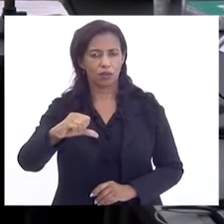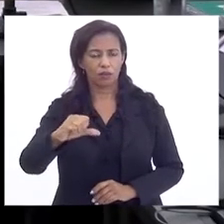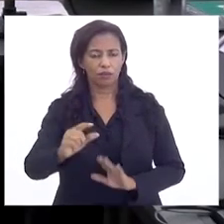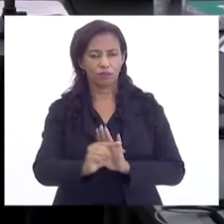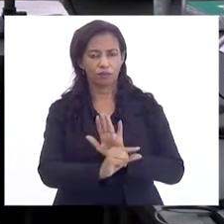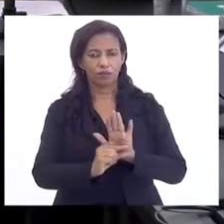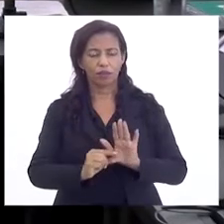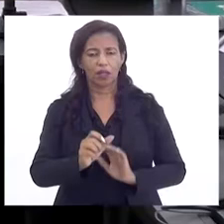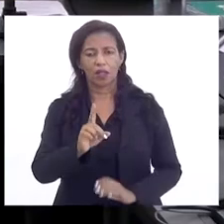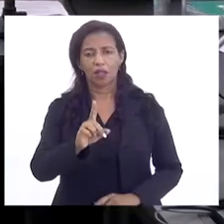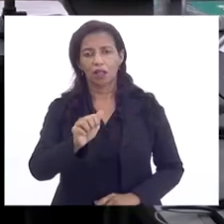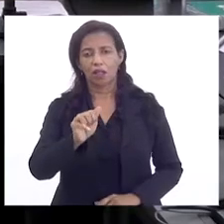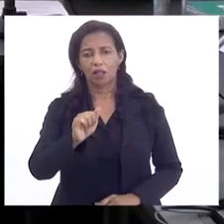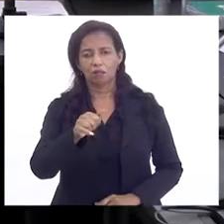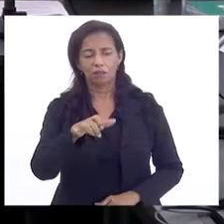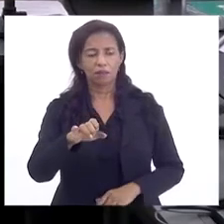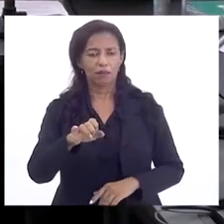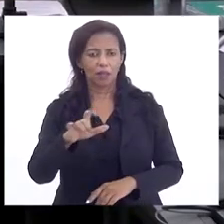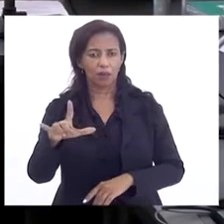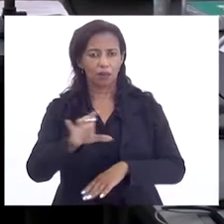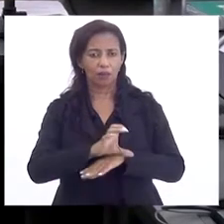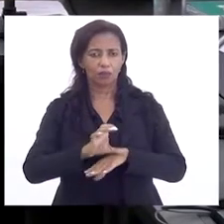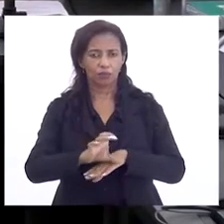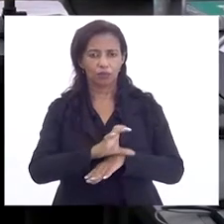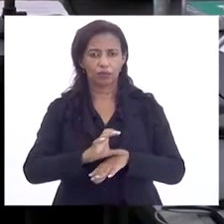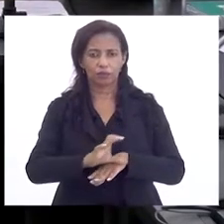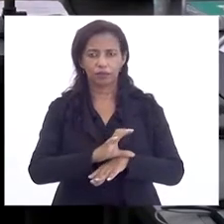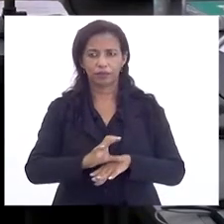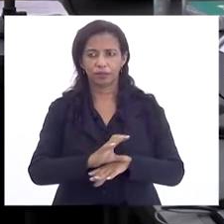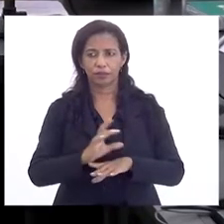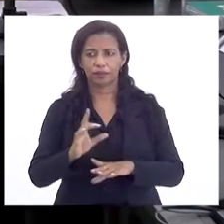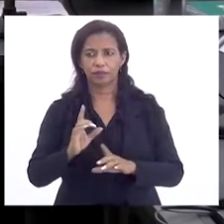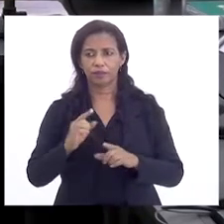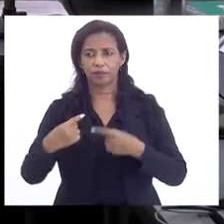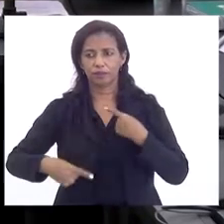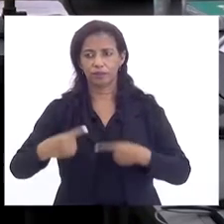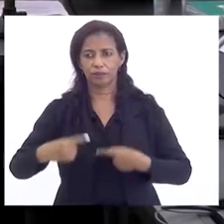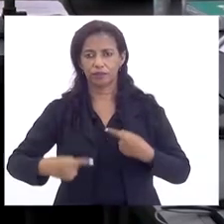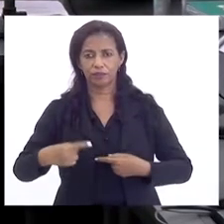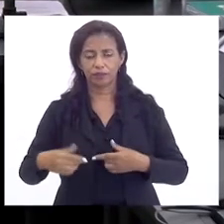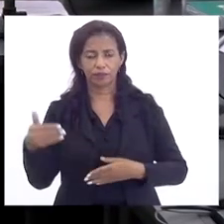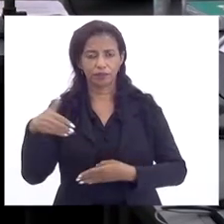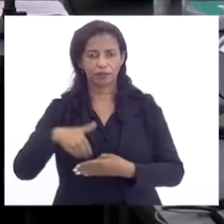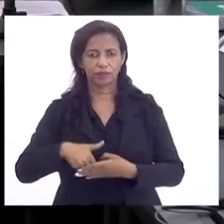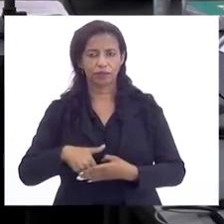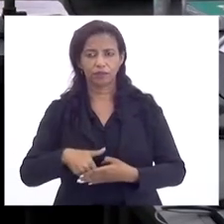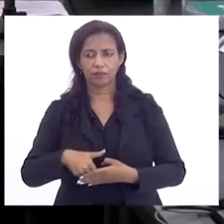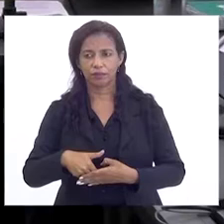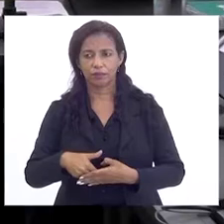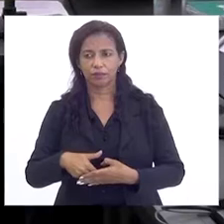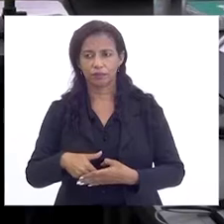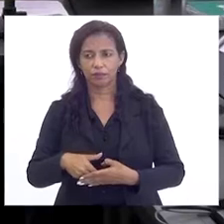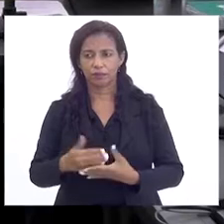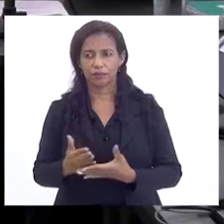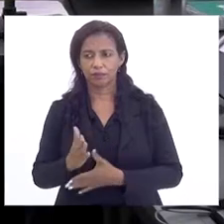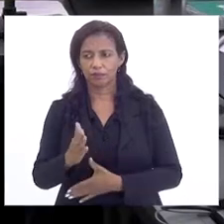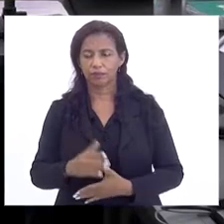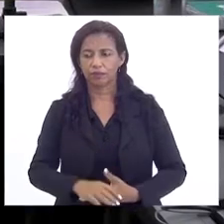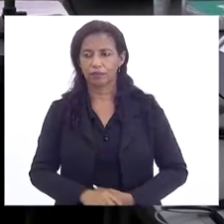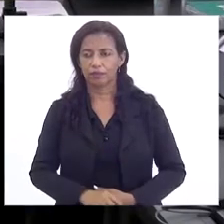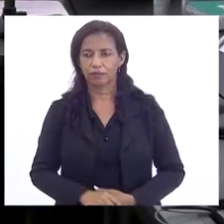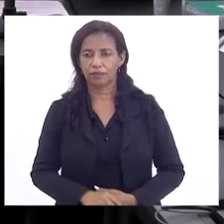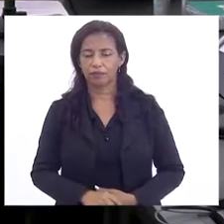deputado Daniel Librelon, parecer pela constitucionalidade. Em discussão, Em votação.